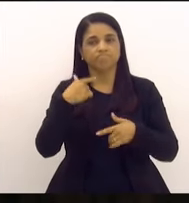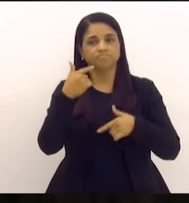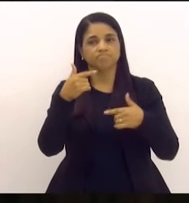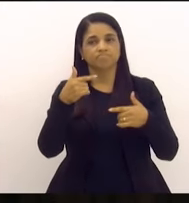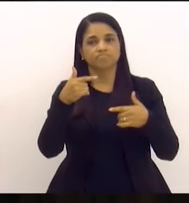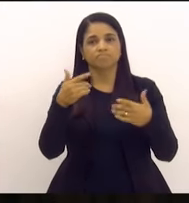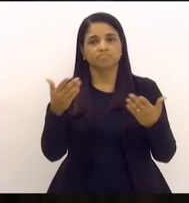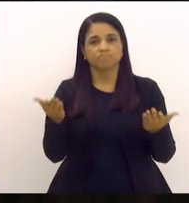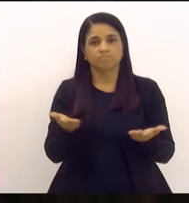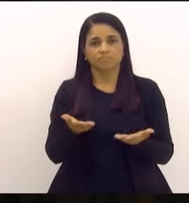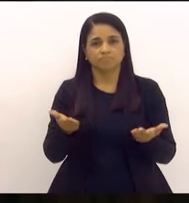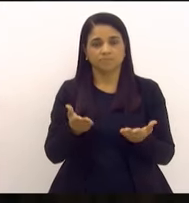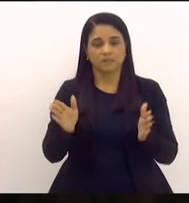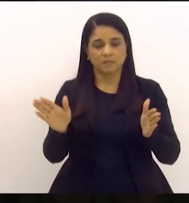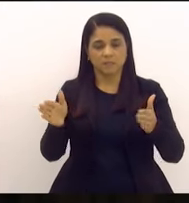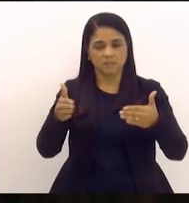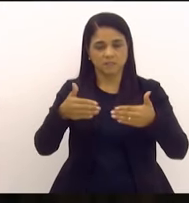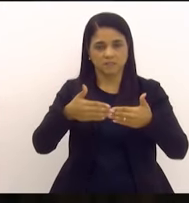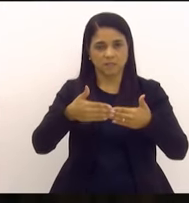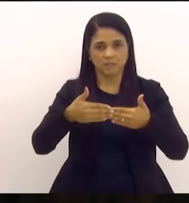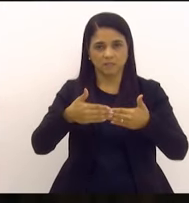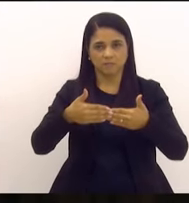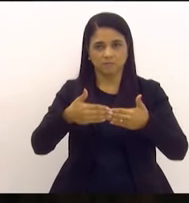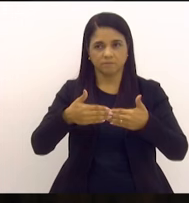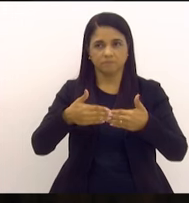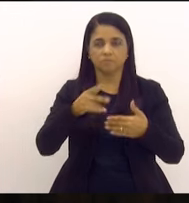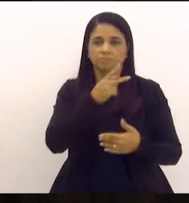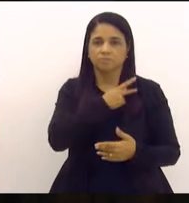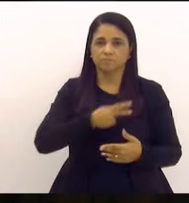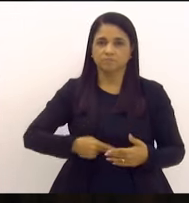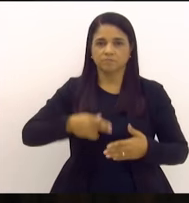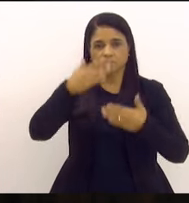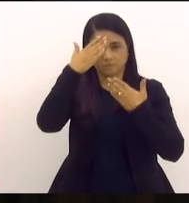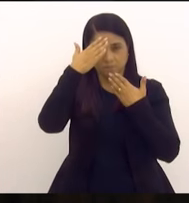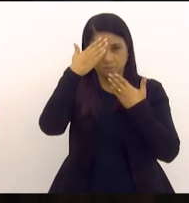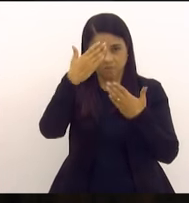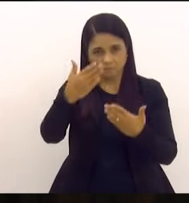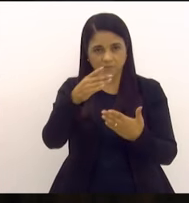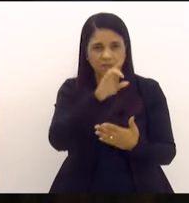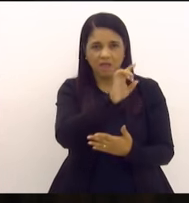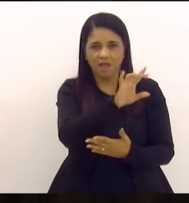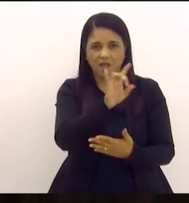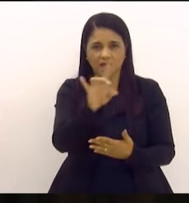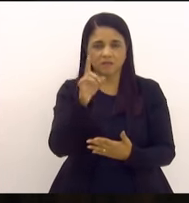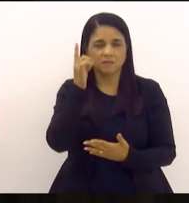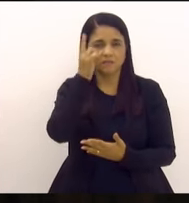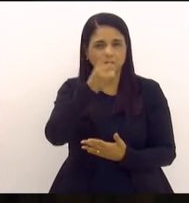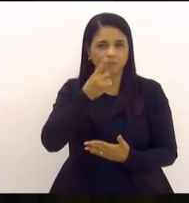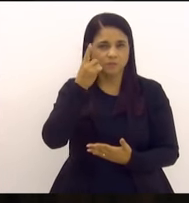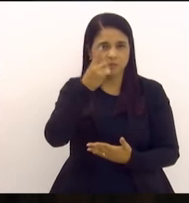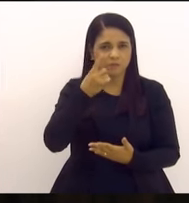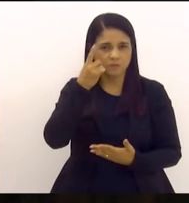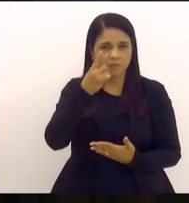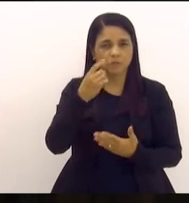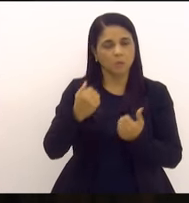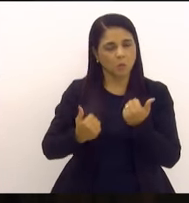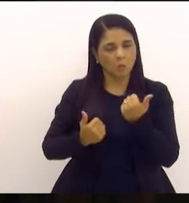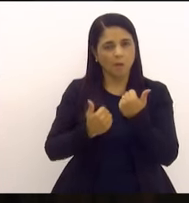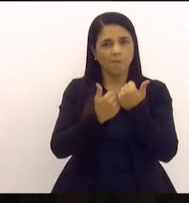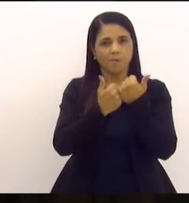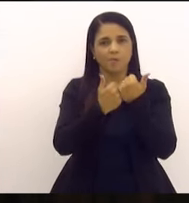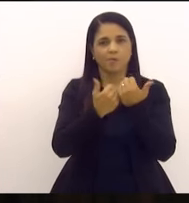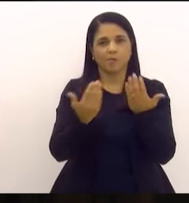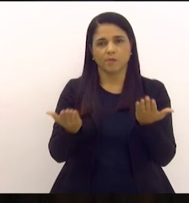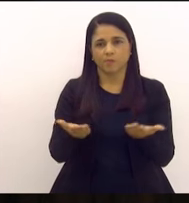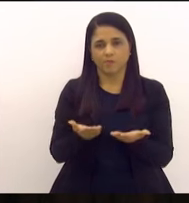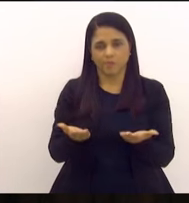tratar. Está encerrada a sessão. A presidência agradece a cada colega parlamentar pelo apoio incondicional aqui